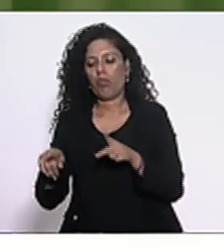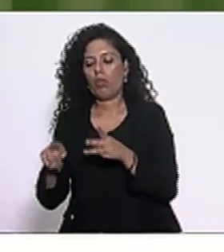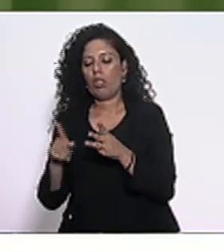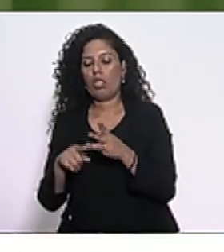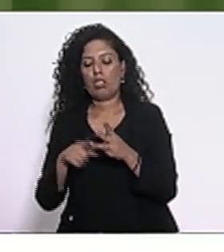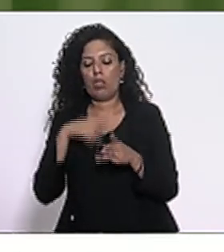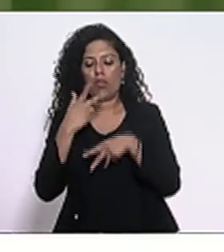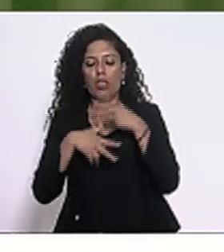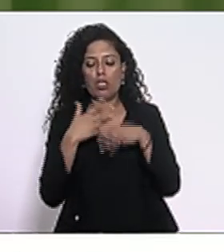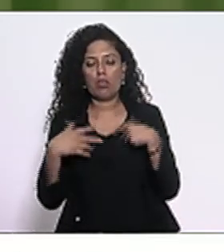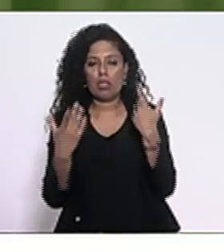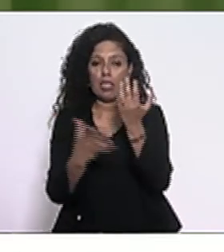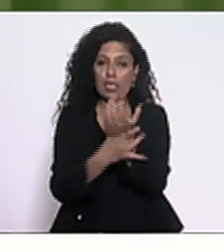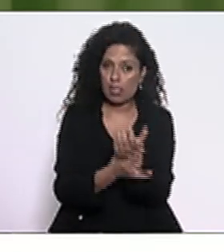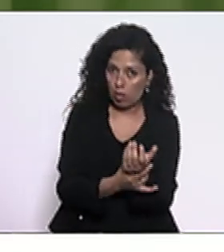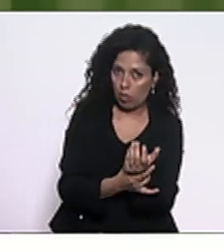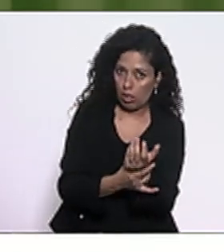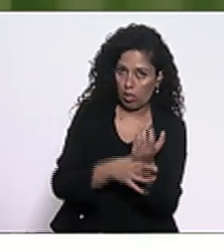informação,